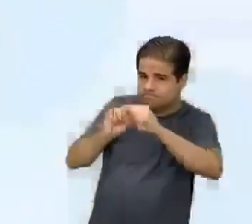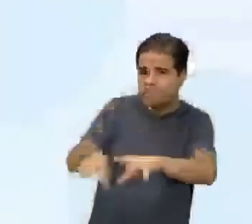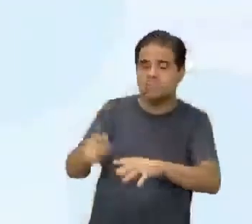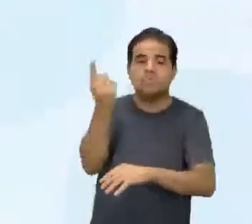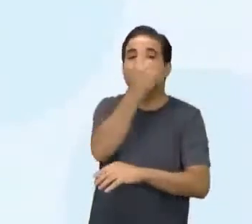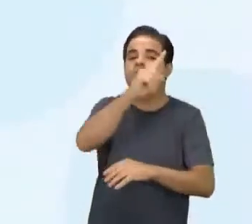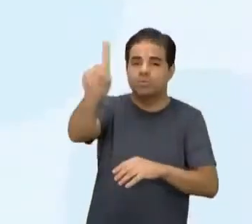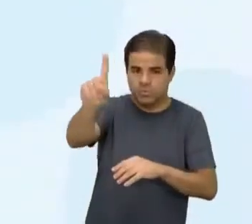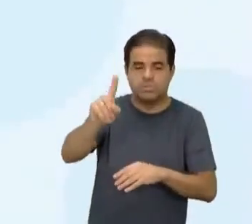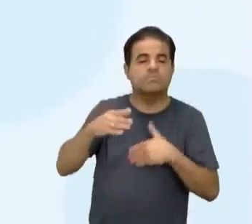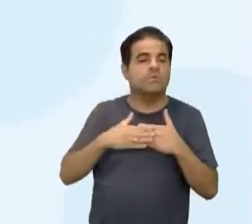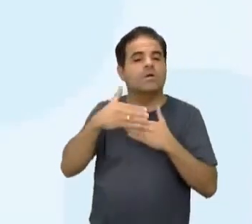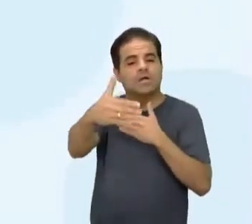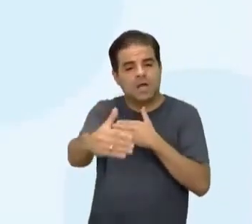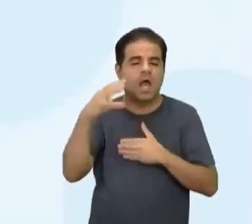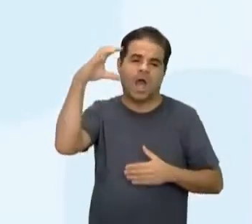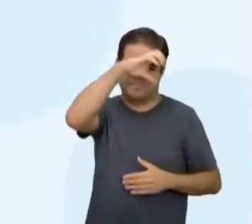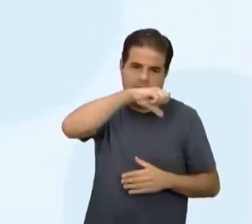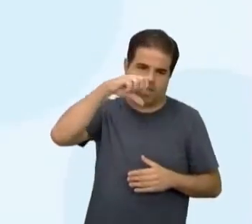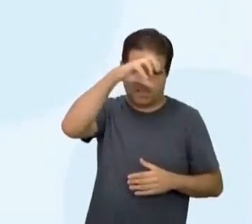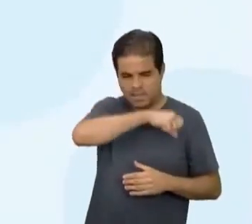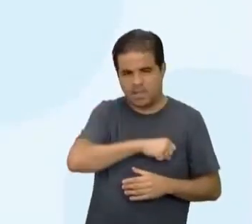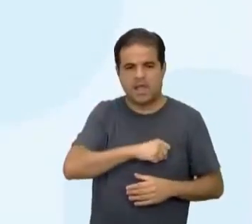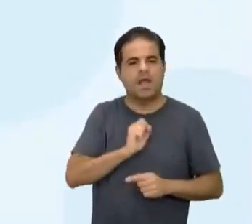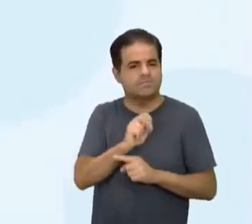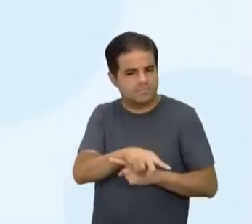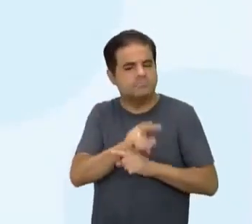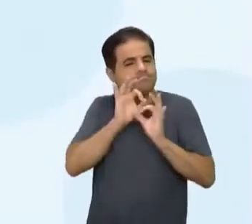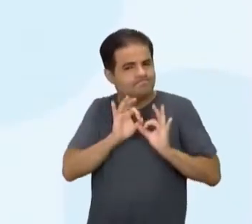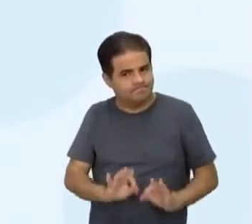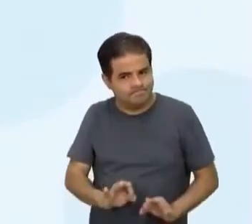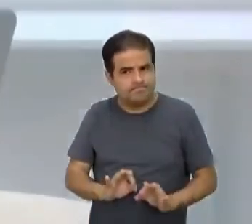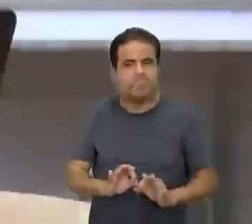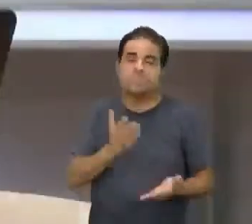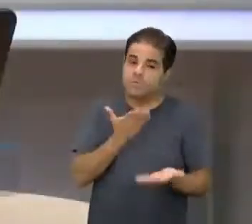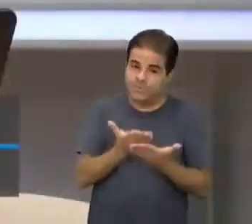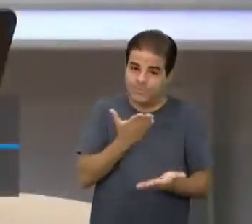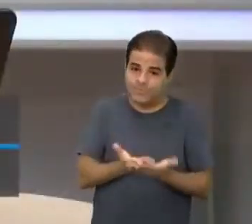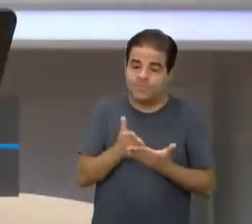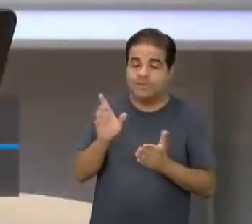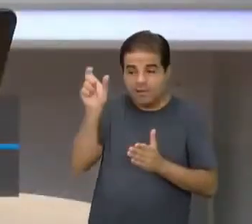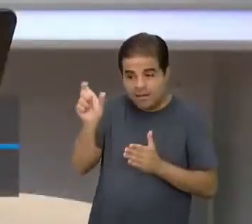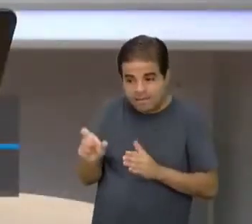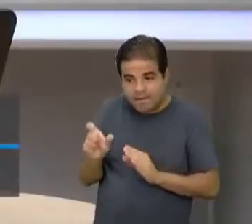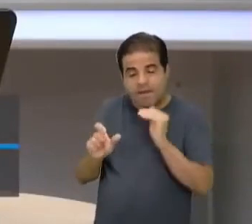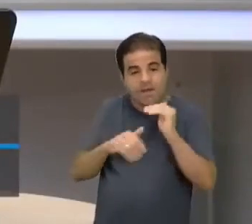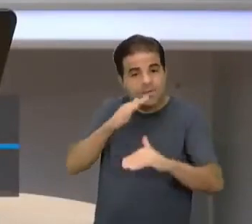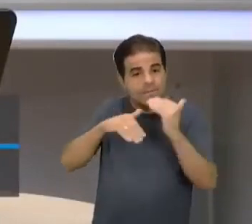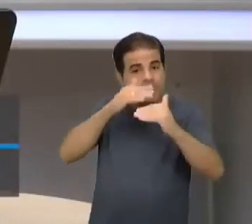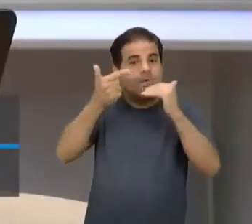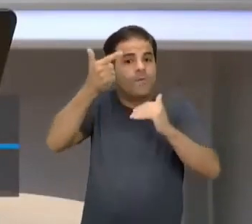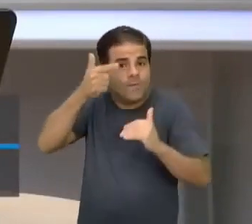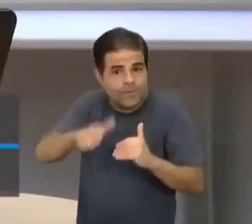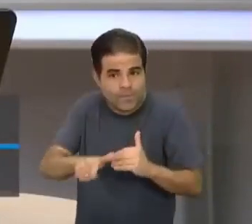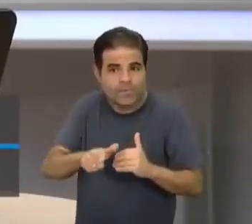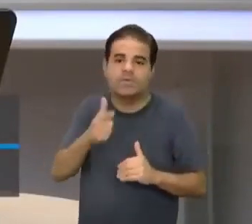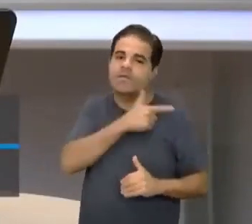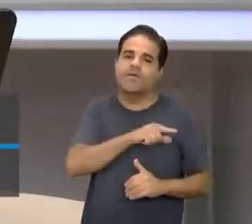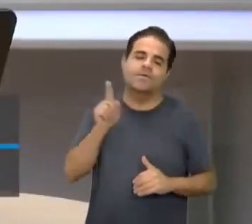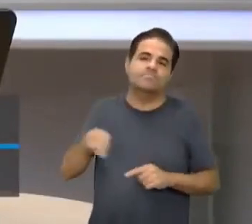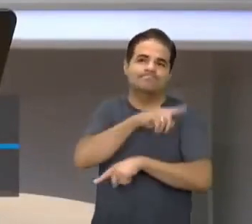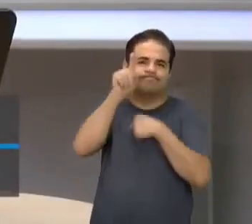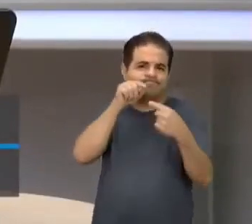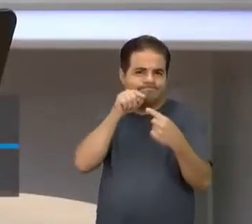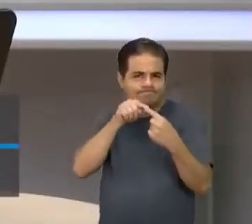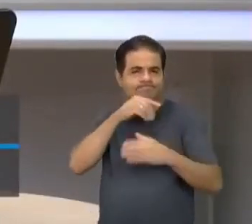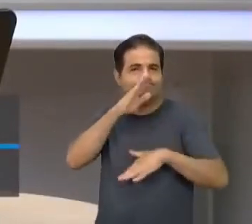o último pilar aí, aprender a ser, né? Que aí o estudante, a partir do desenvolvimento dos outros, ele consegue atingir o